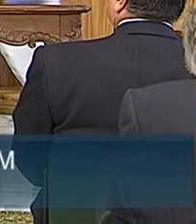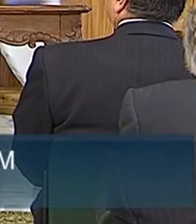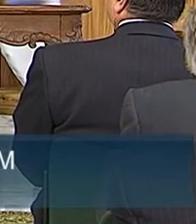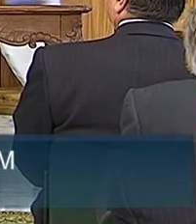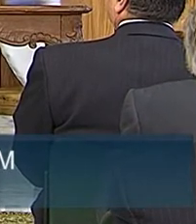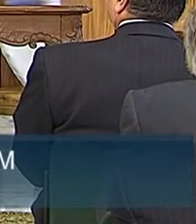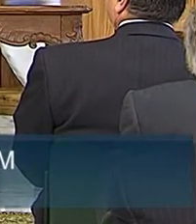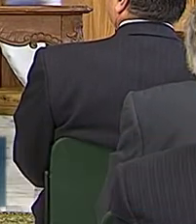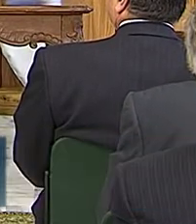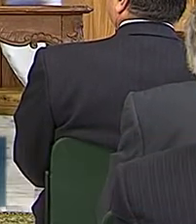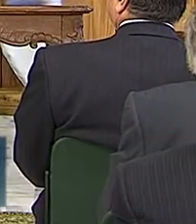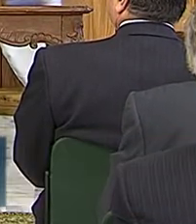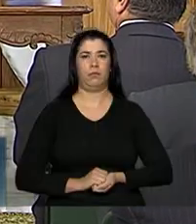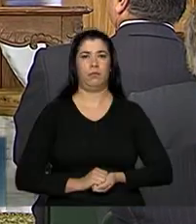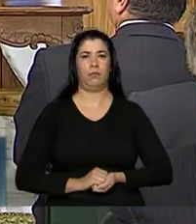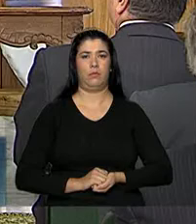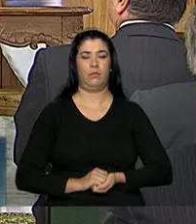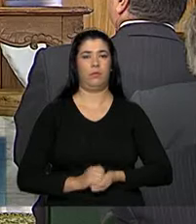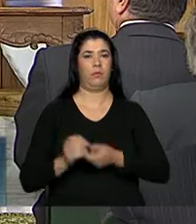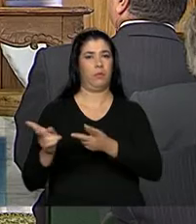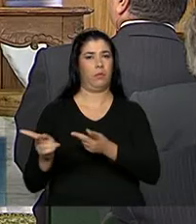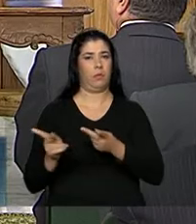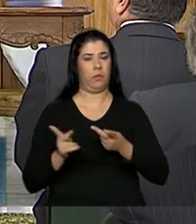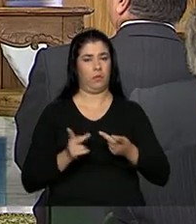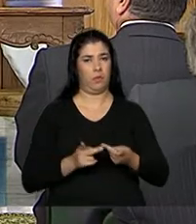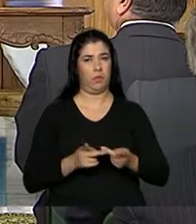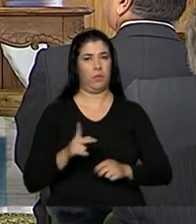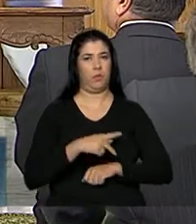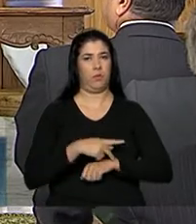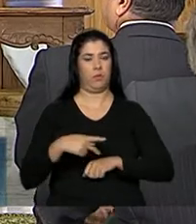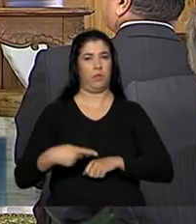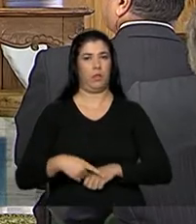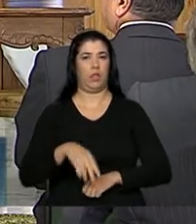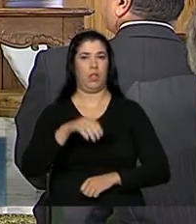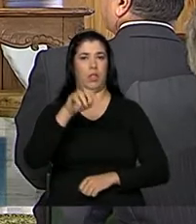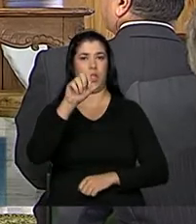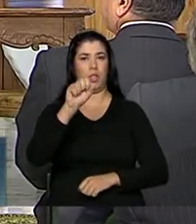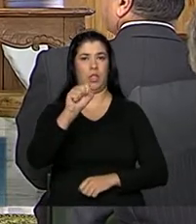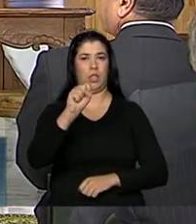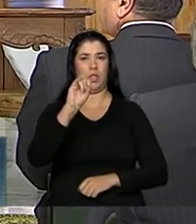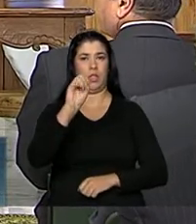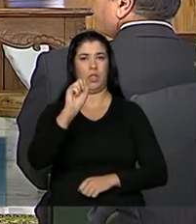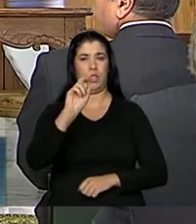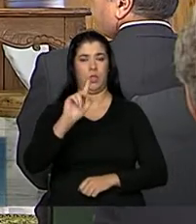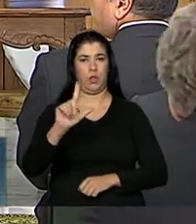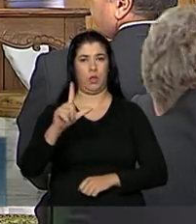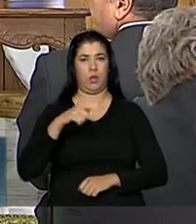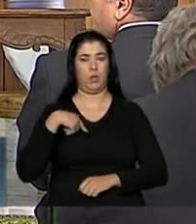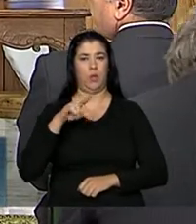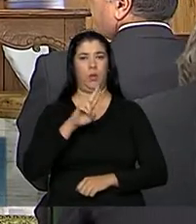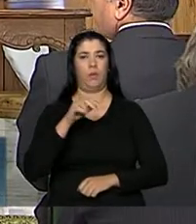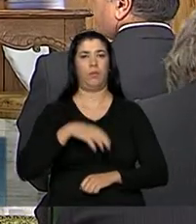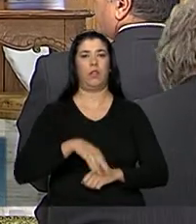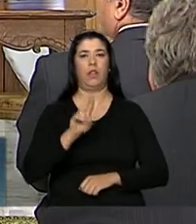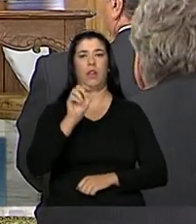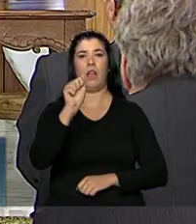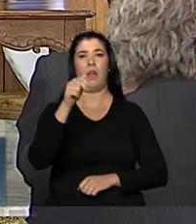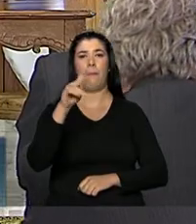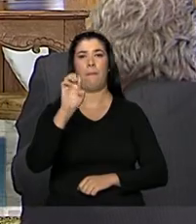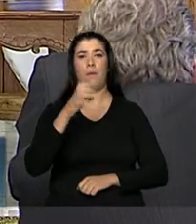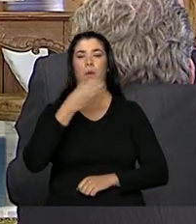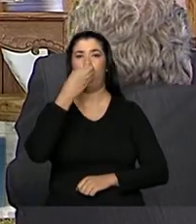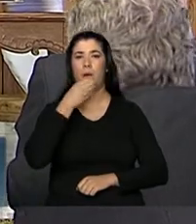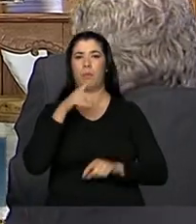Nesse instante, convidamos o presidente e CEO da Korea Electric Power Corporation, KEPCO, e presidente